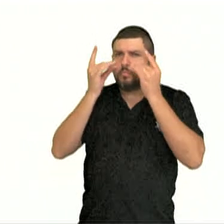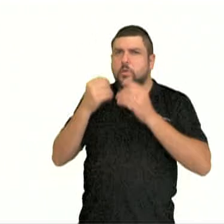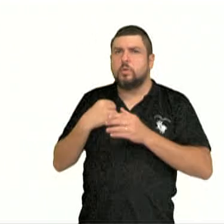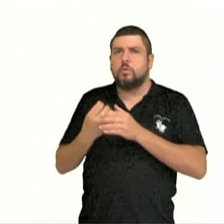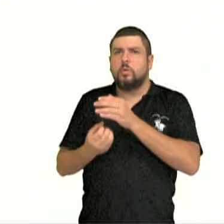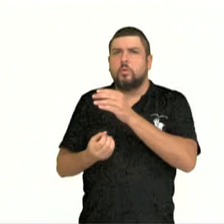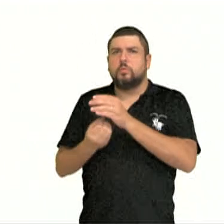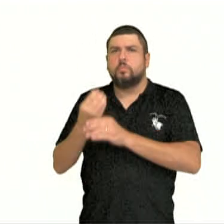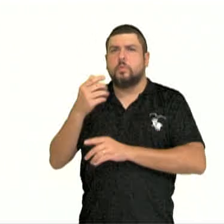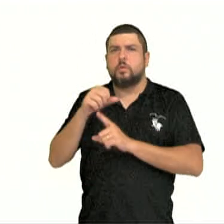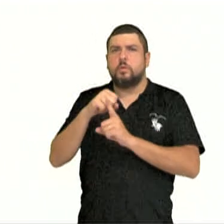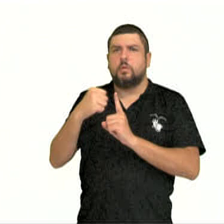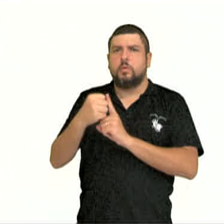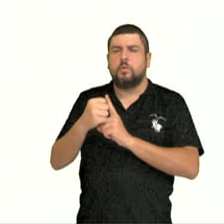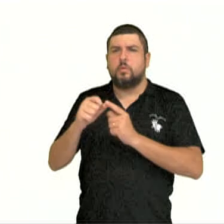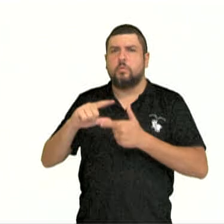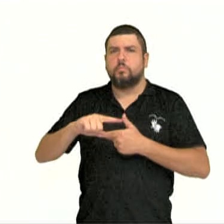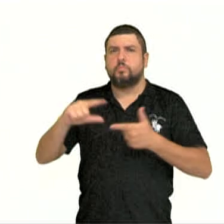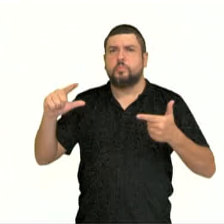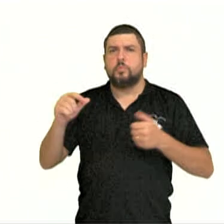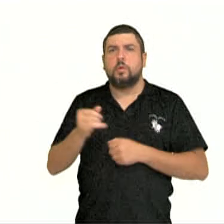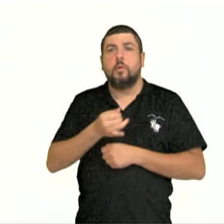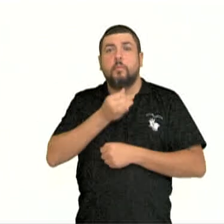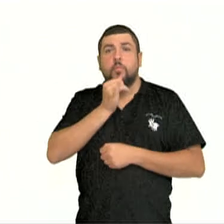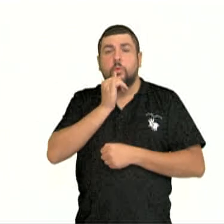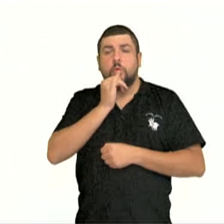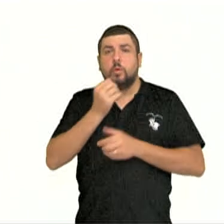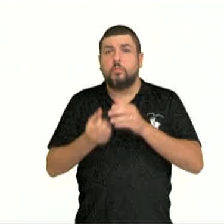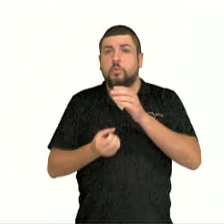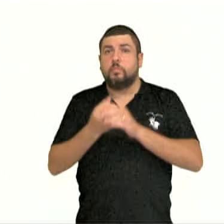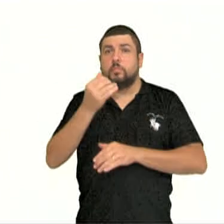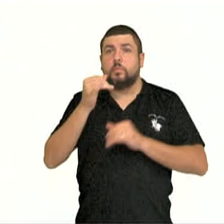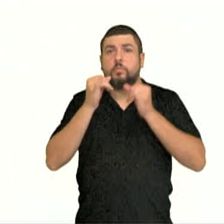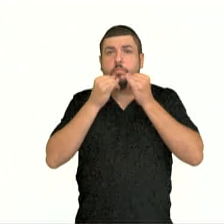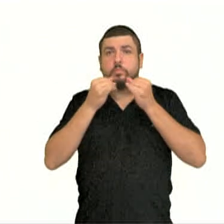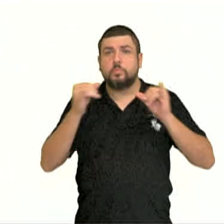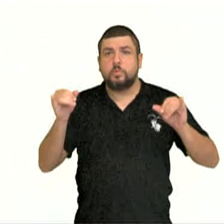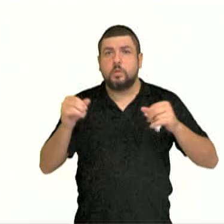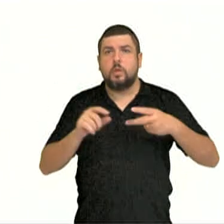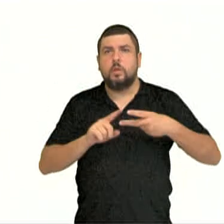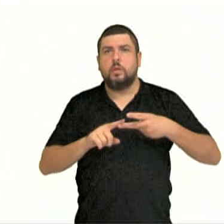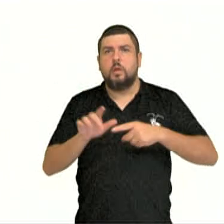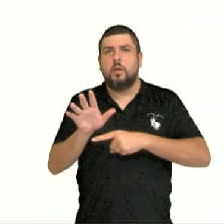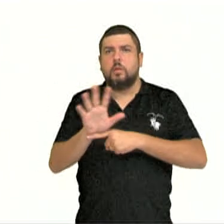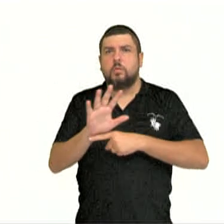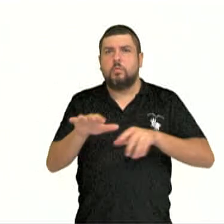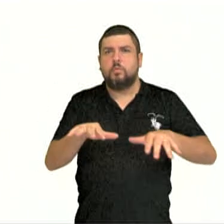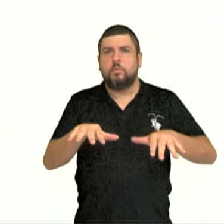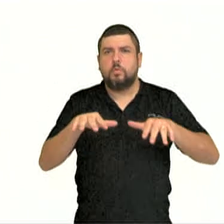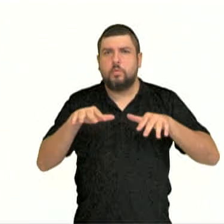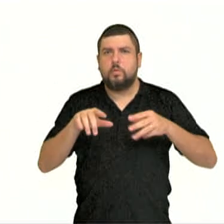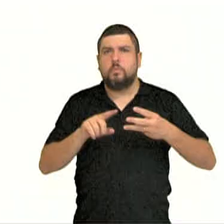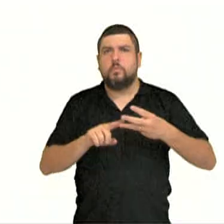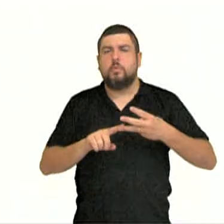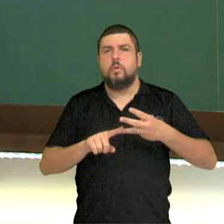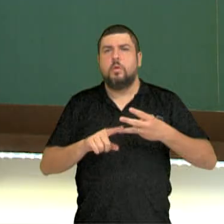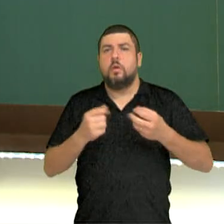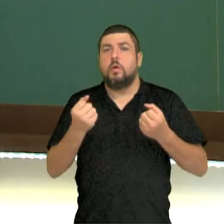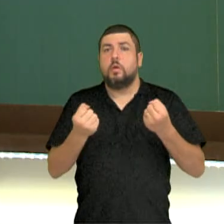moderna, como a invenção da eletricidade, do cinema, dos carros de passeio e entre